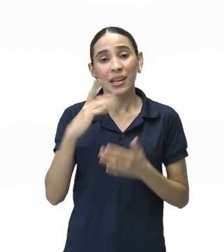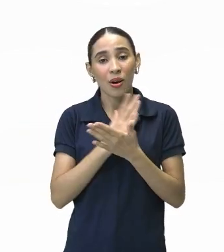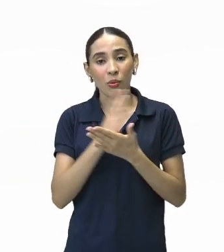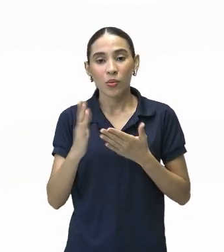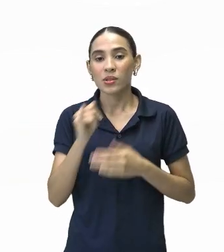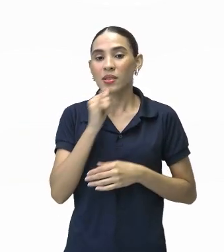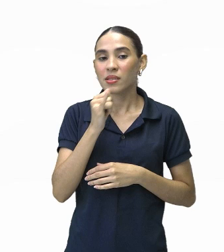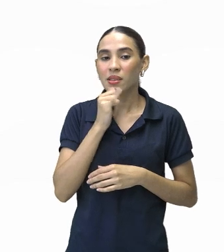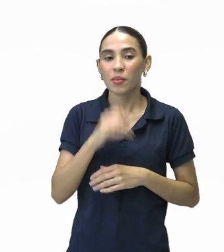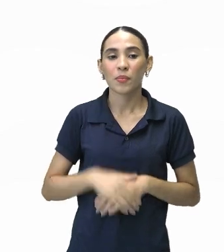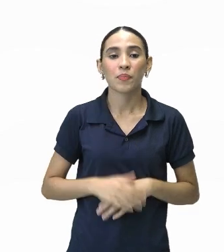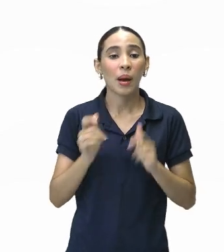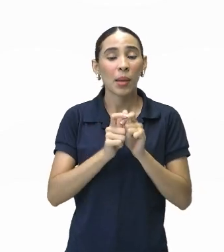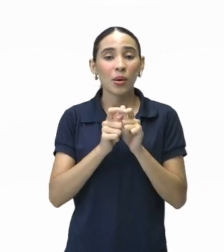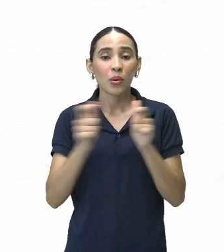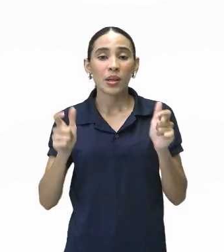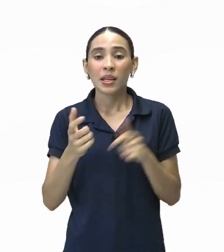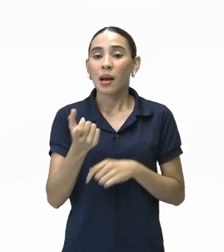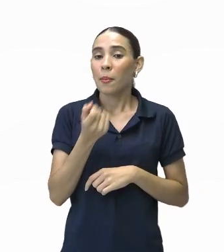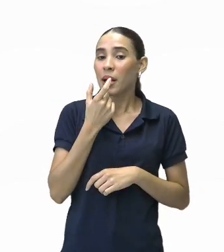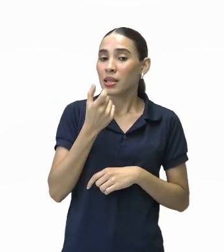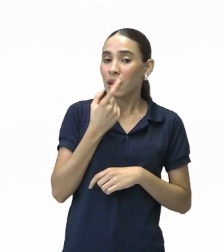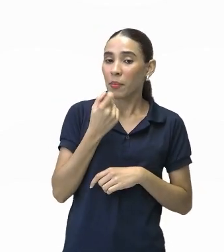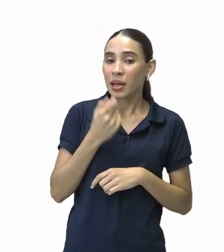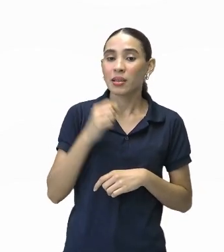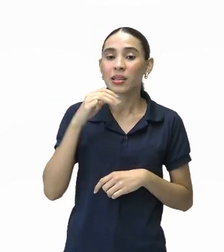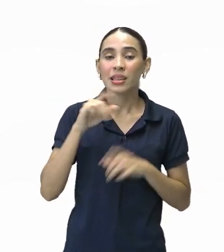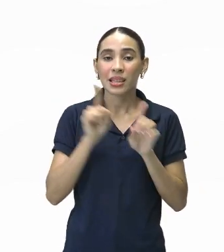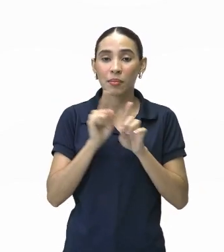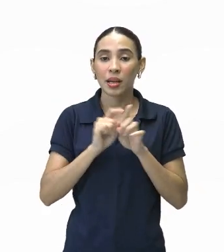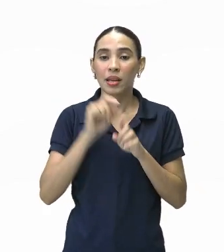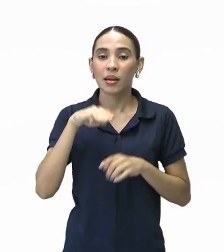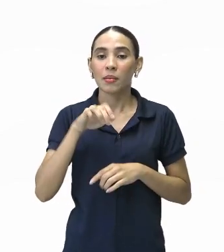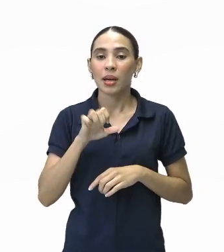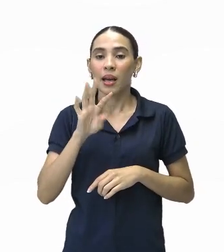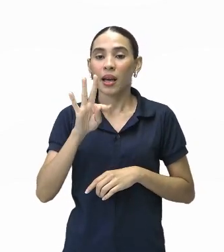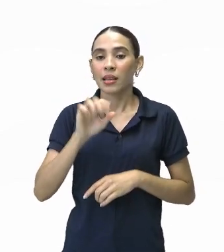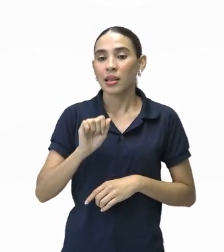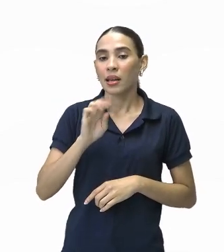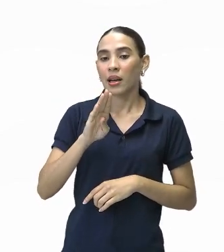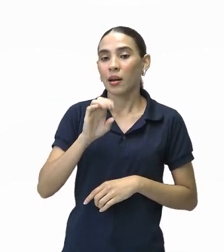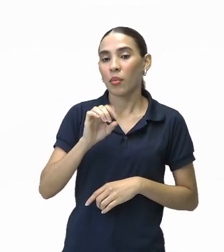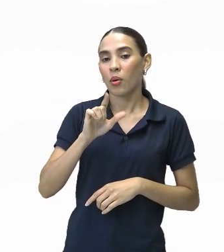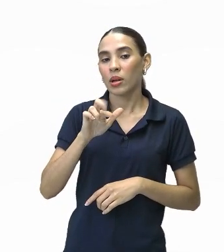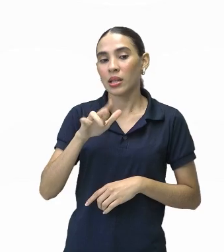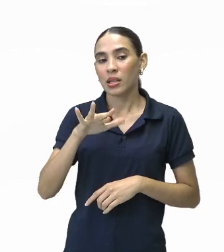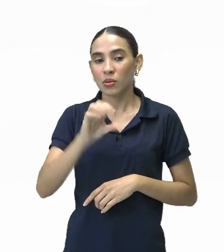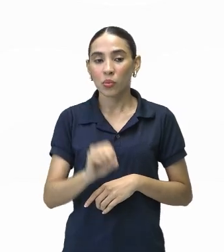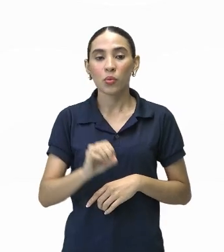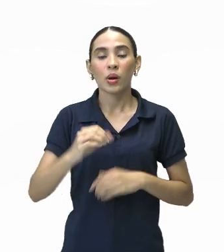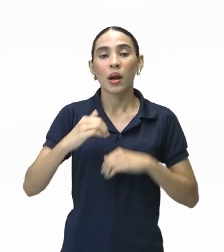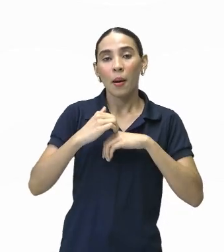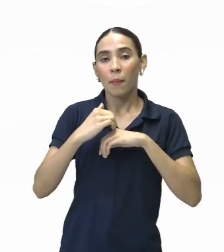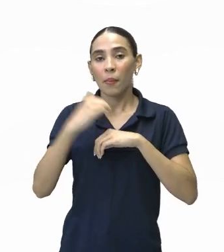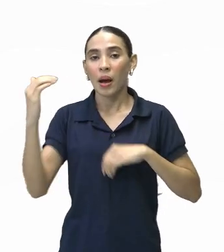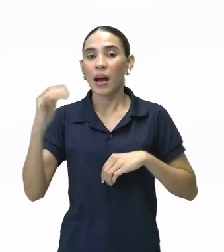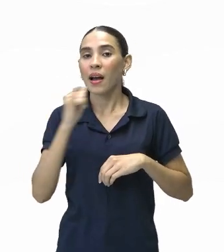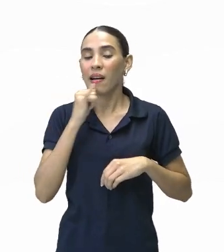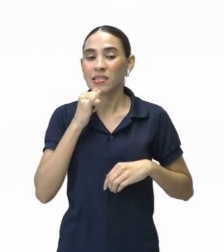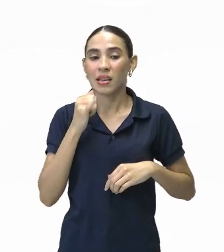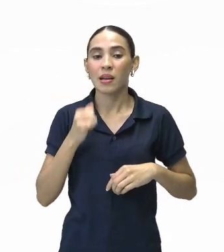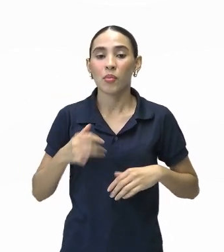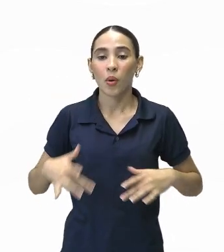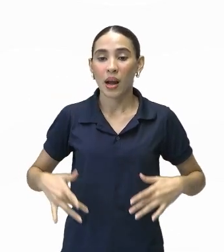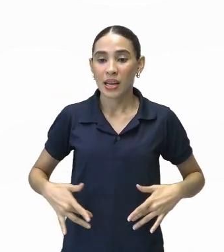explicar. A maioria dos medicamentos e seus metabólitos são eliminados pelos rins